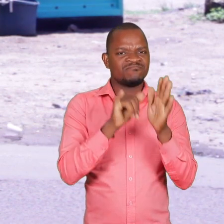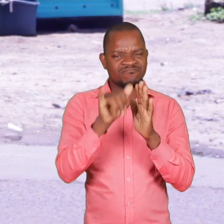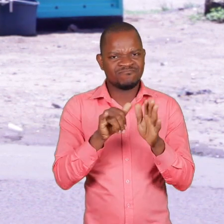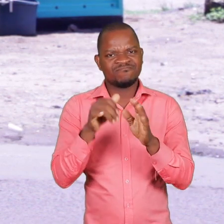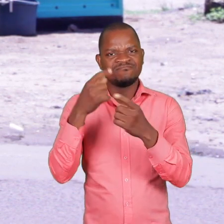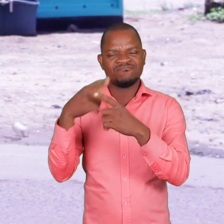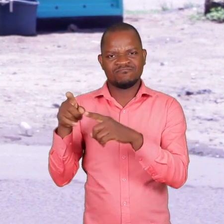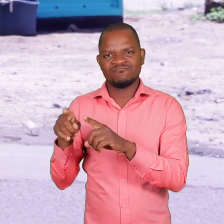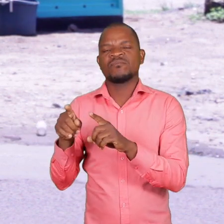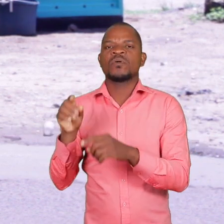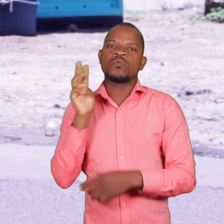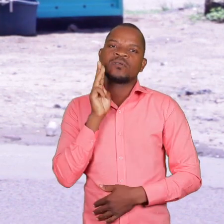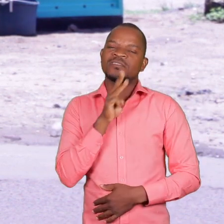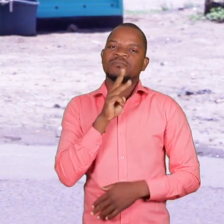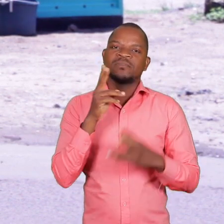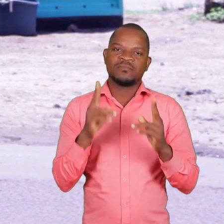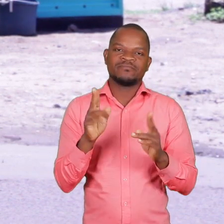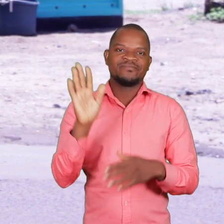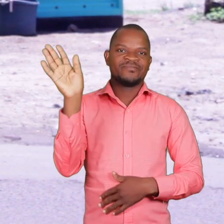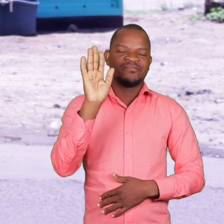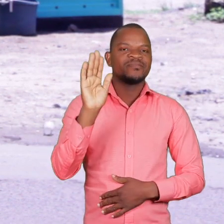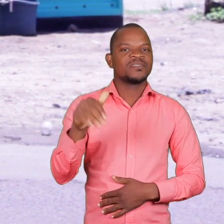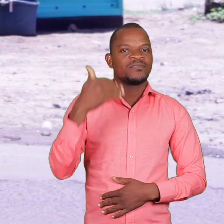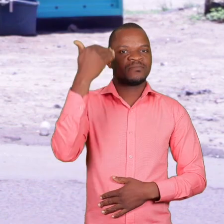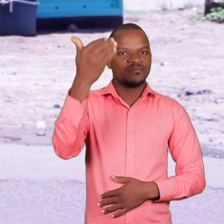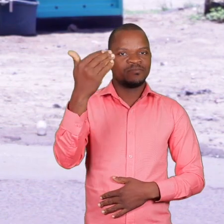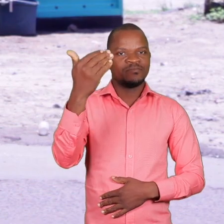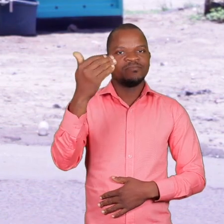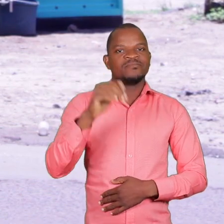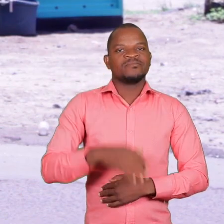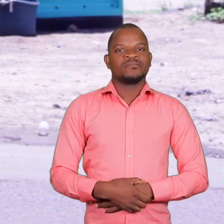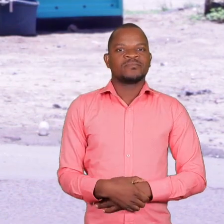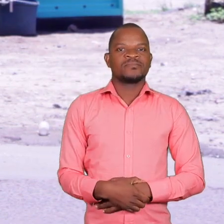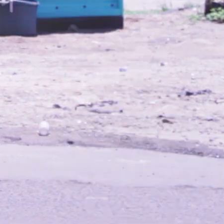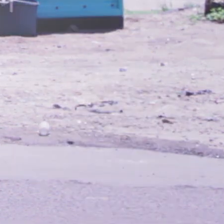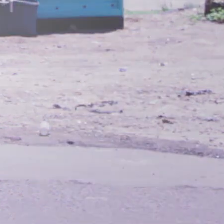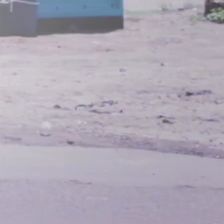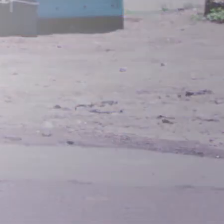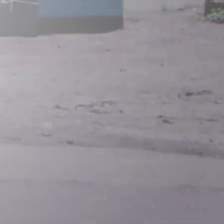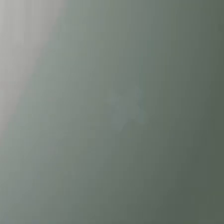YouTube e também no nosso grupo do WhatsApp. Tchau, tchau e até uma próxima oportunidade.